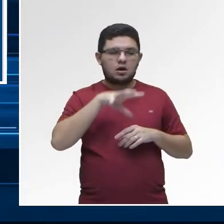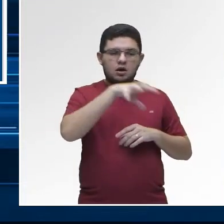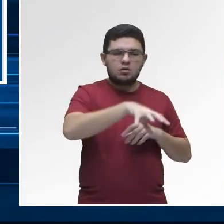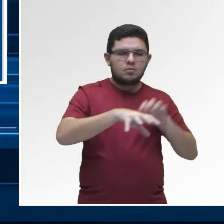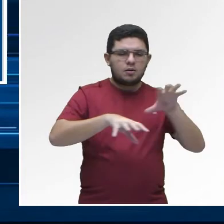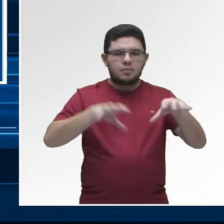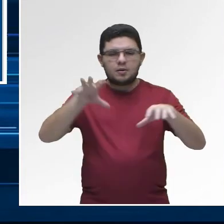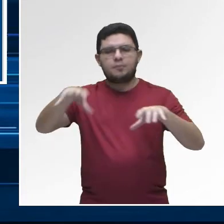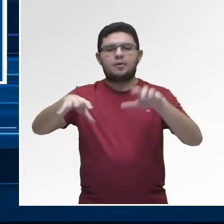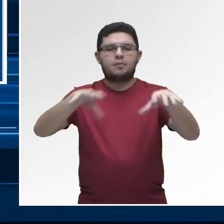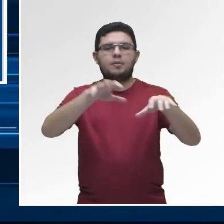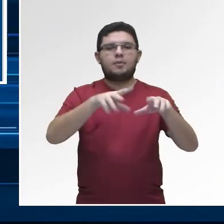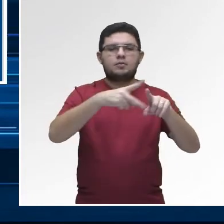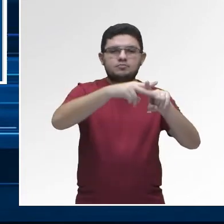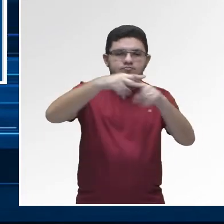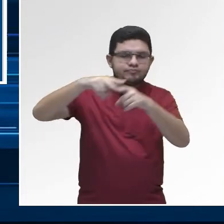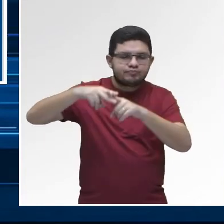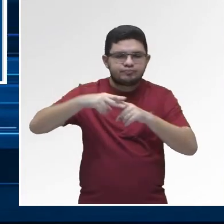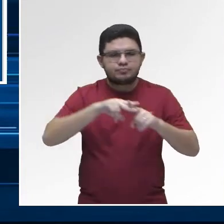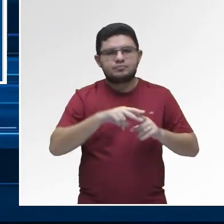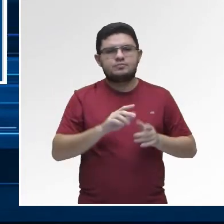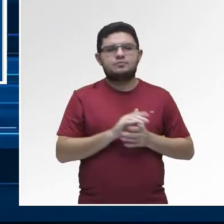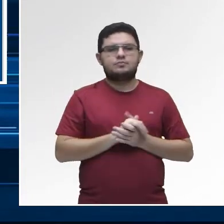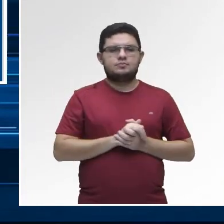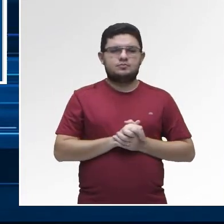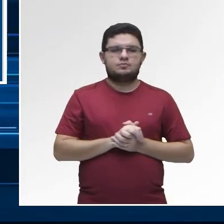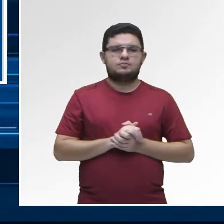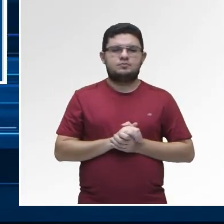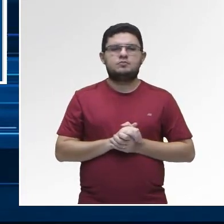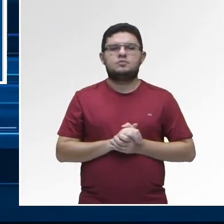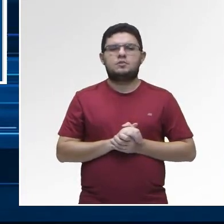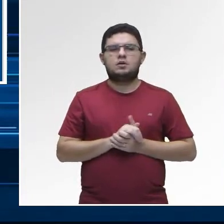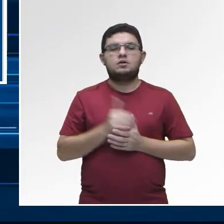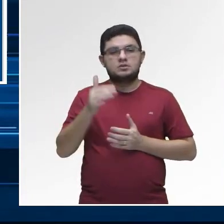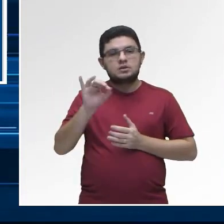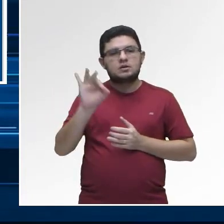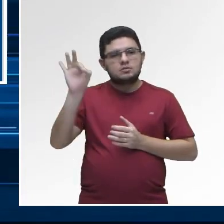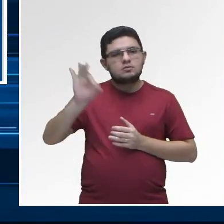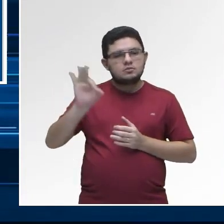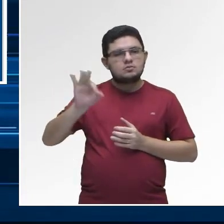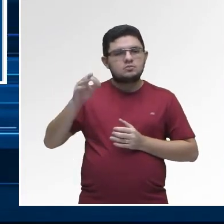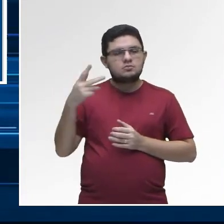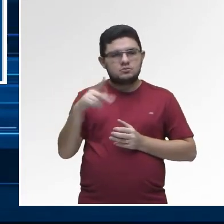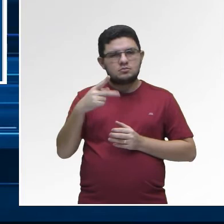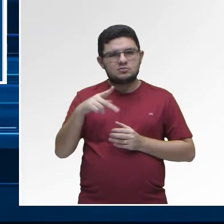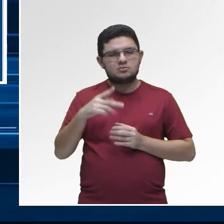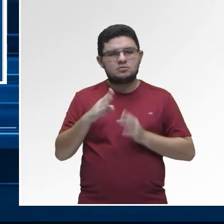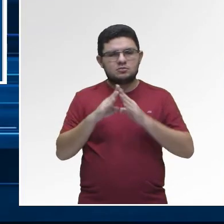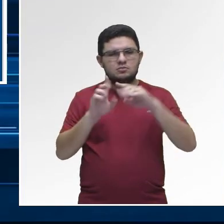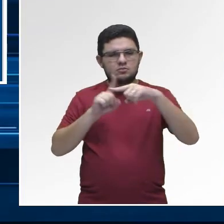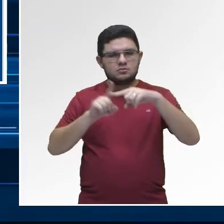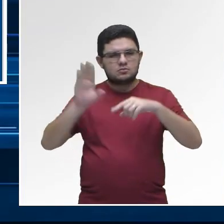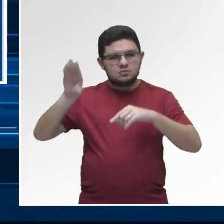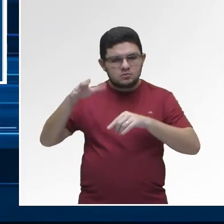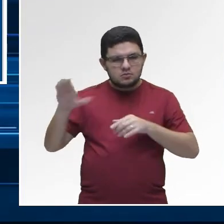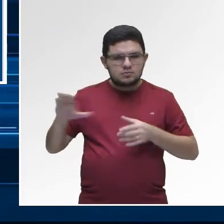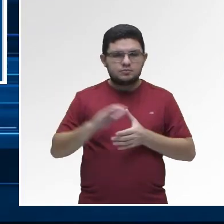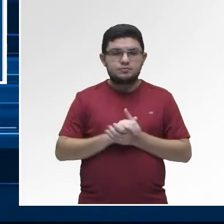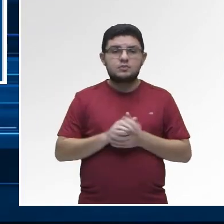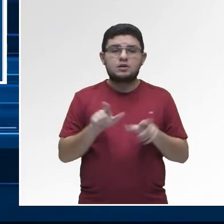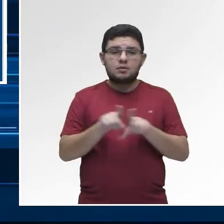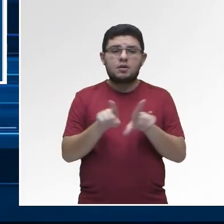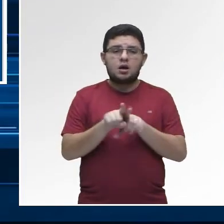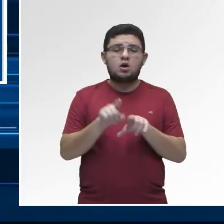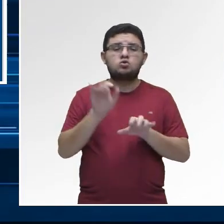os casamentos. Era o dízimo, né? 10% aí é o dízimo. Taxa de justiça,